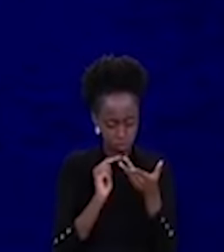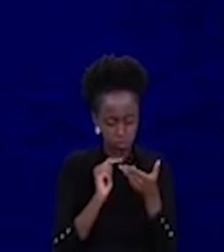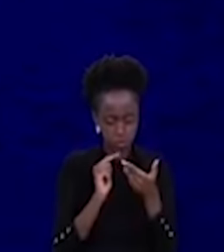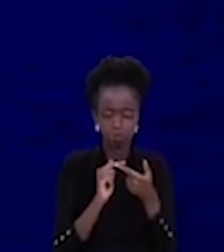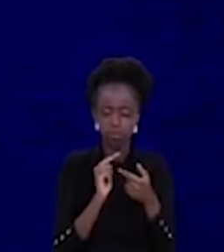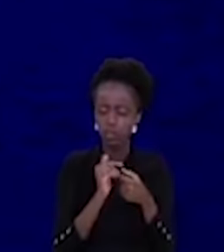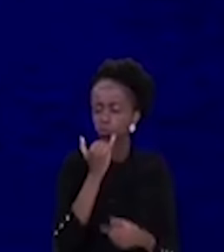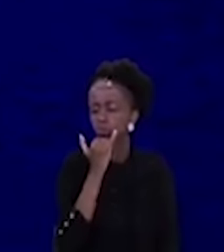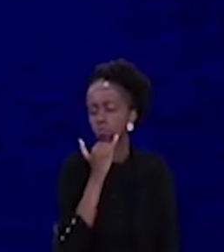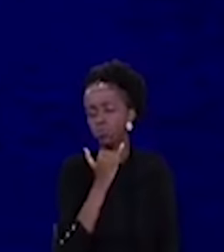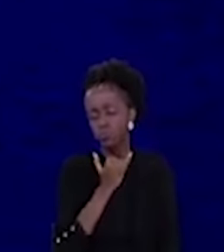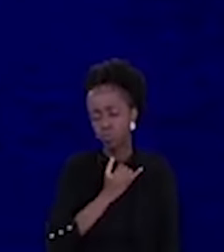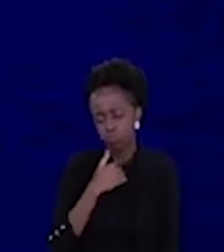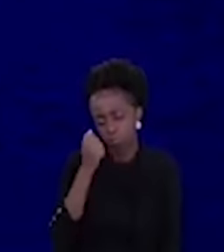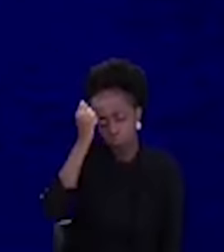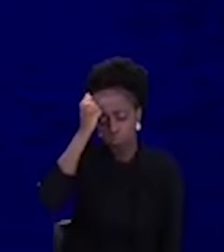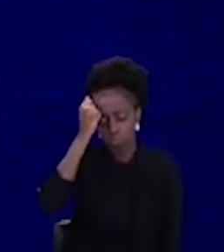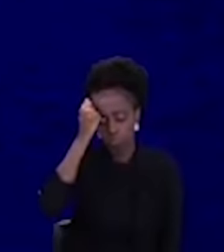te aborrecido.